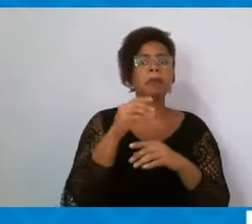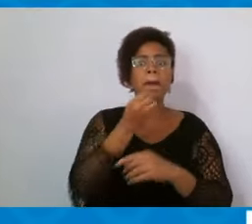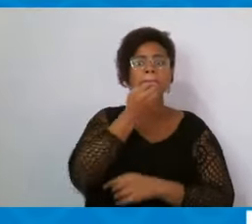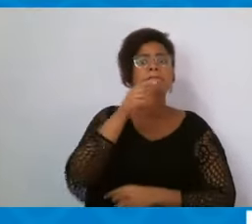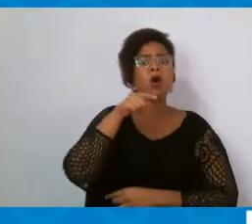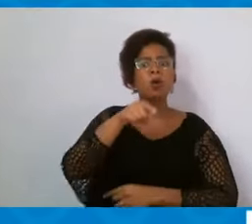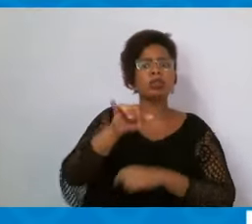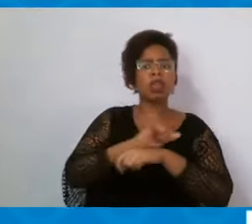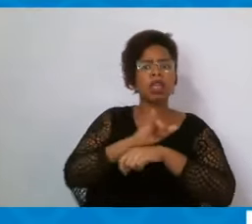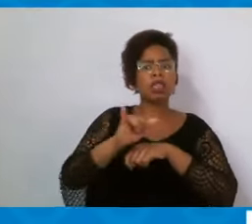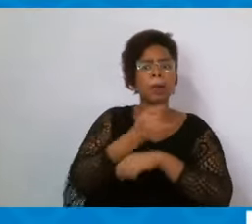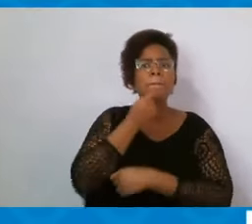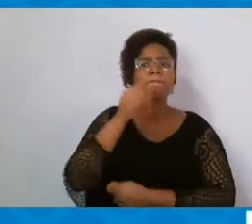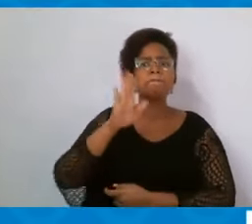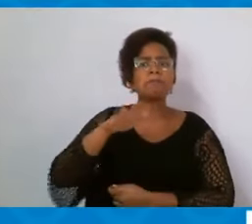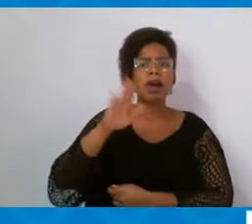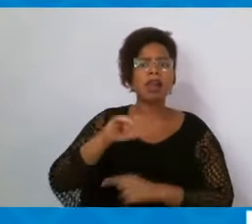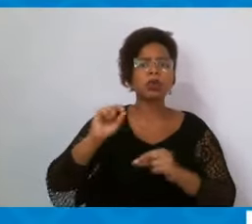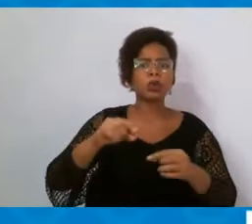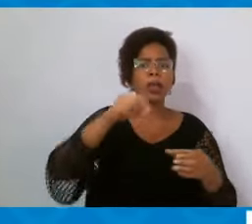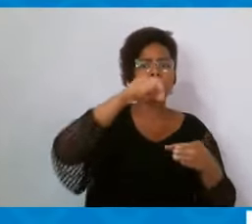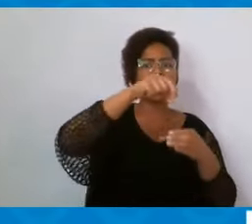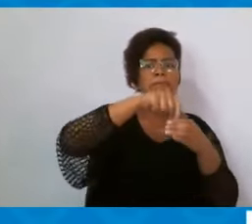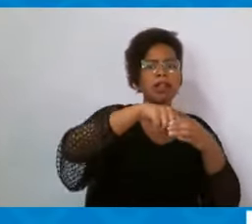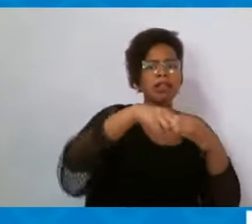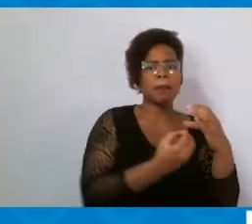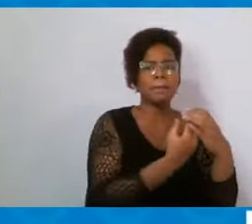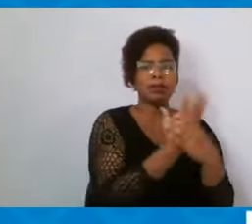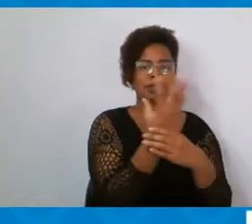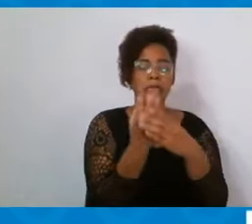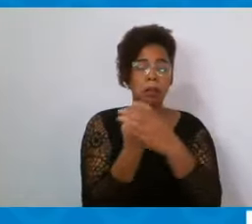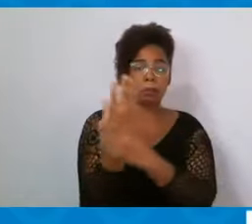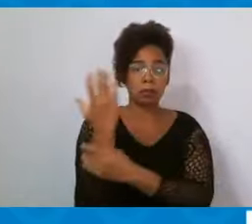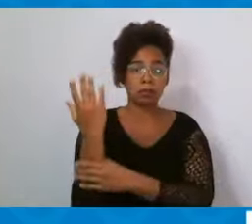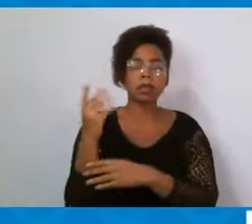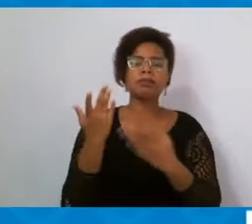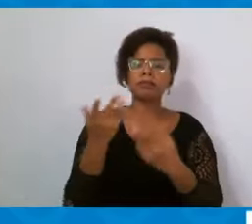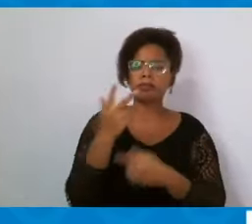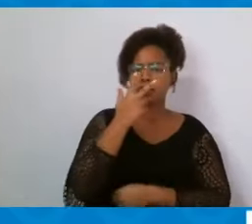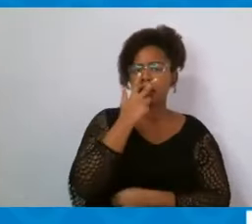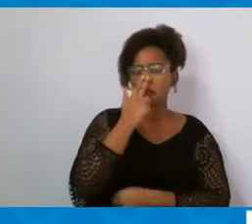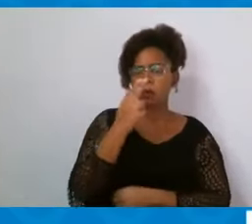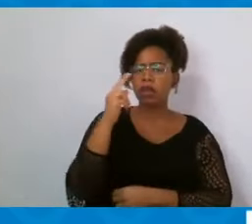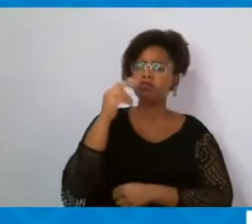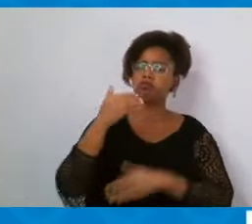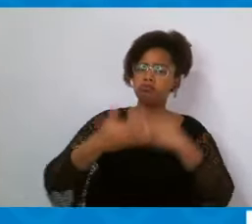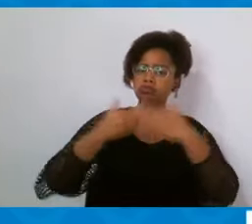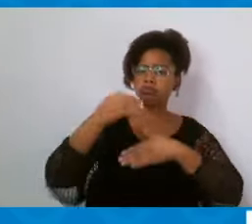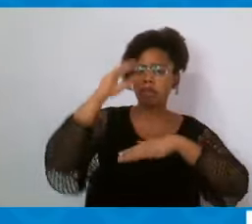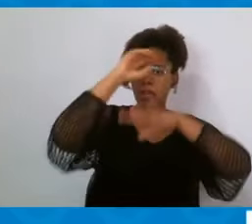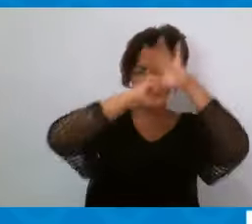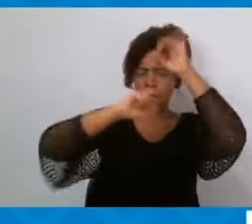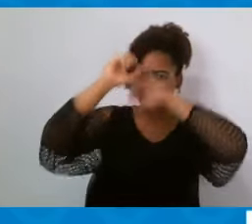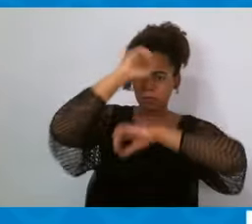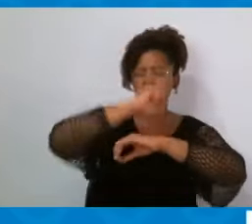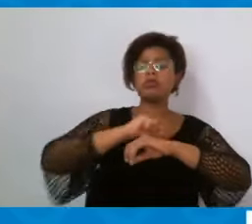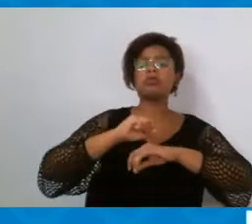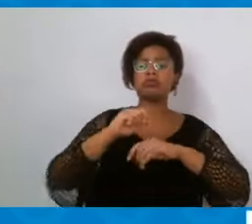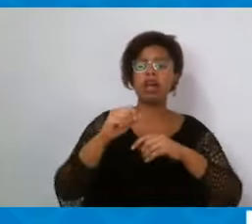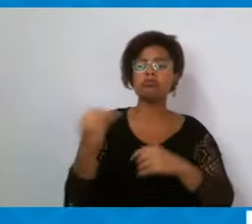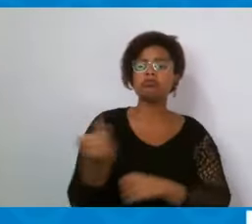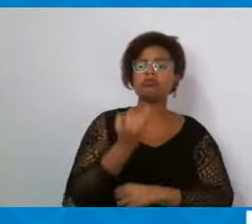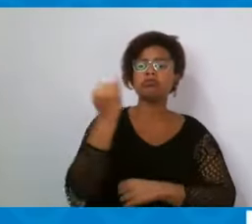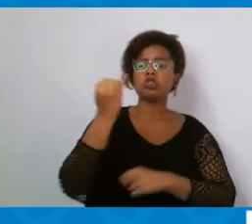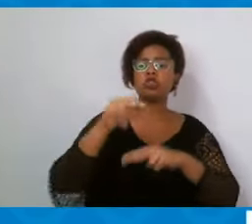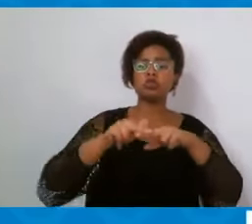seguinte: o que é que eu acho sobre o aprendizado com mão na massa? Eu acho muito importante no processo de aprendizado você utilizar a prática,